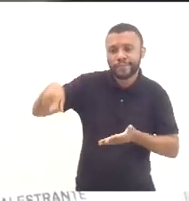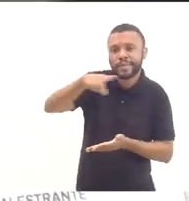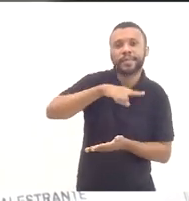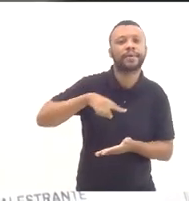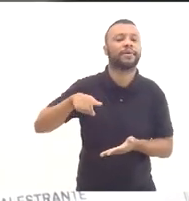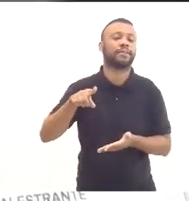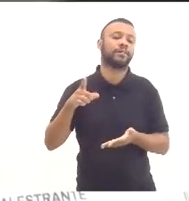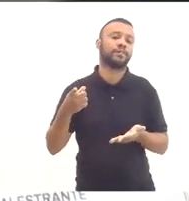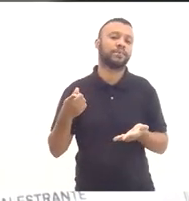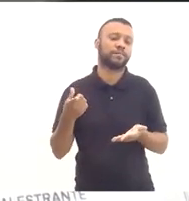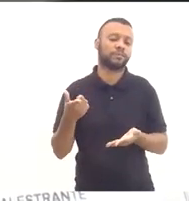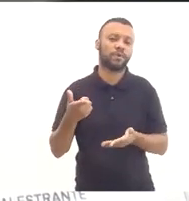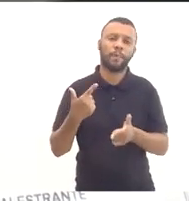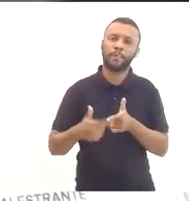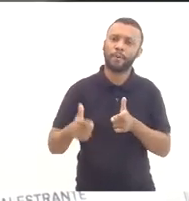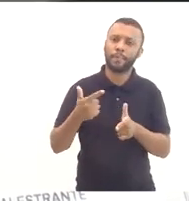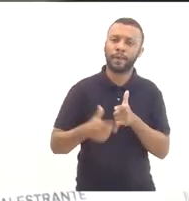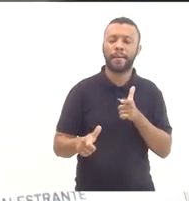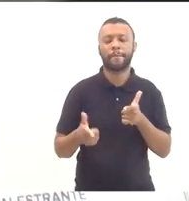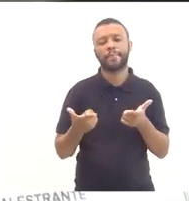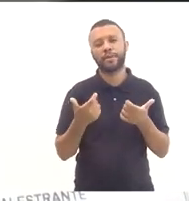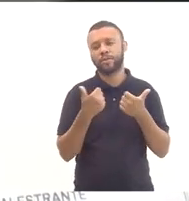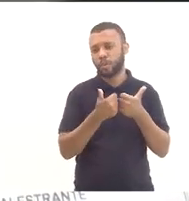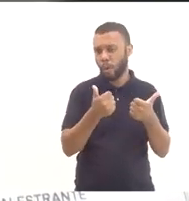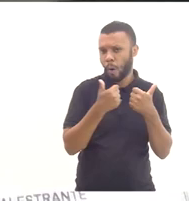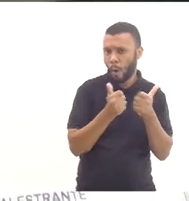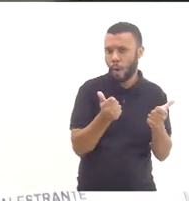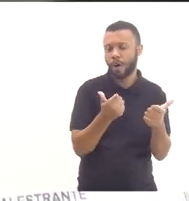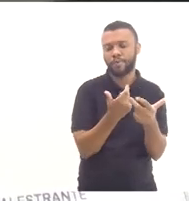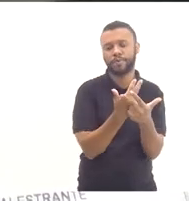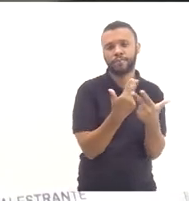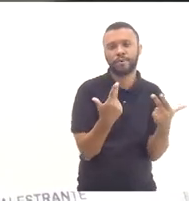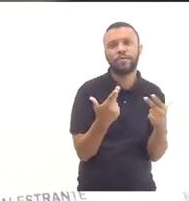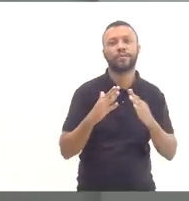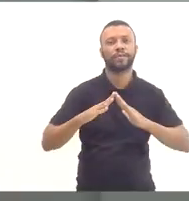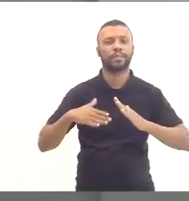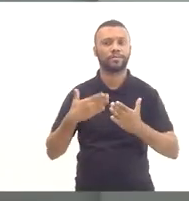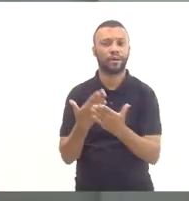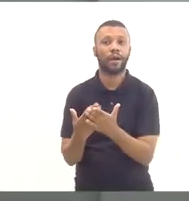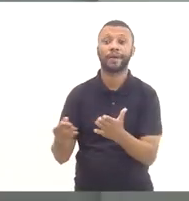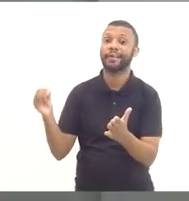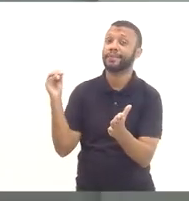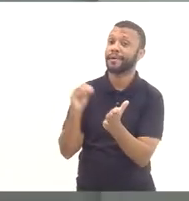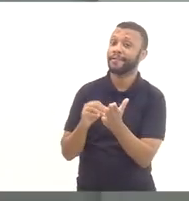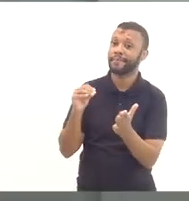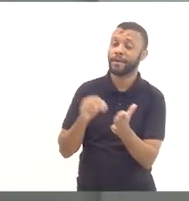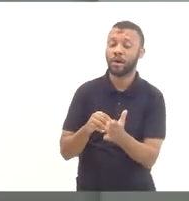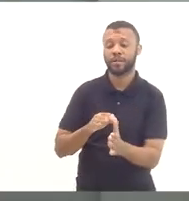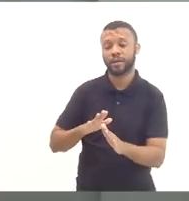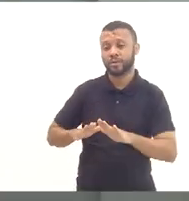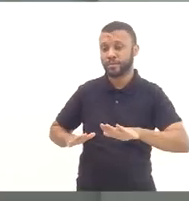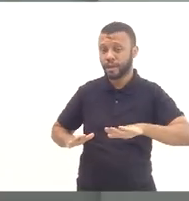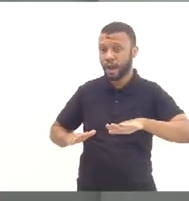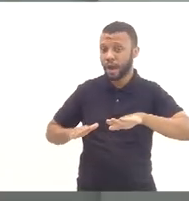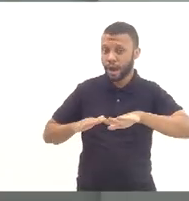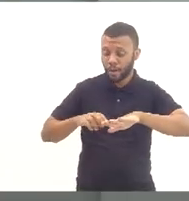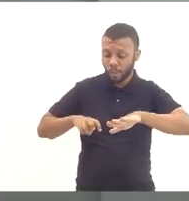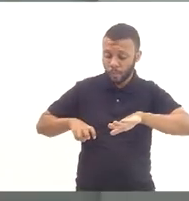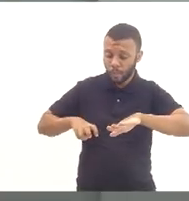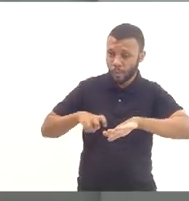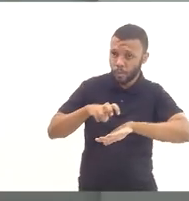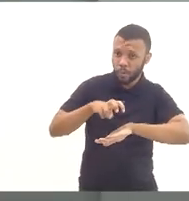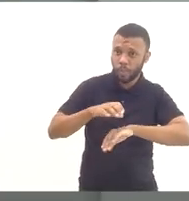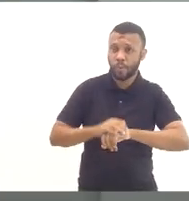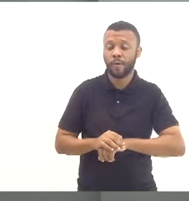é o problema do transporte é o problema da escola é o problema da falta de rampa é o problema da falta de inclusão é a